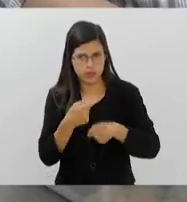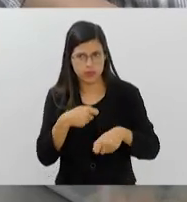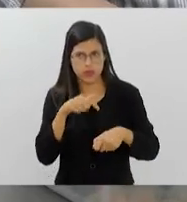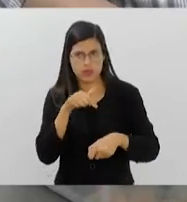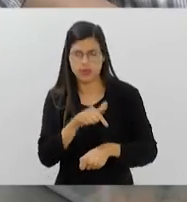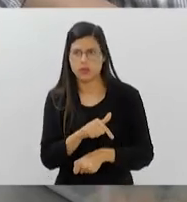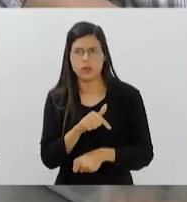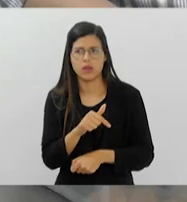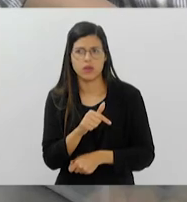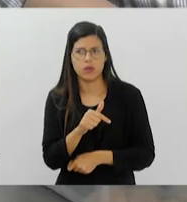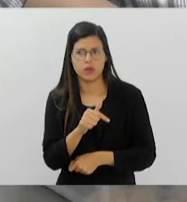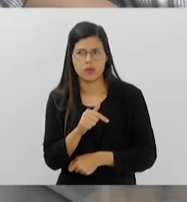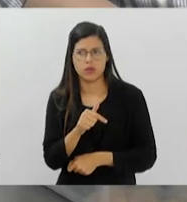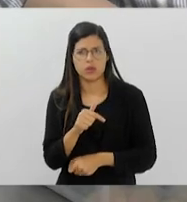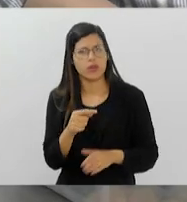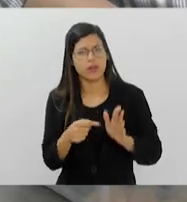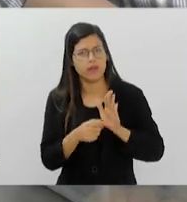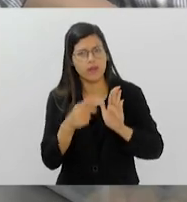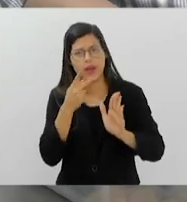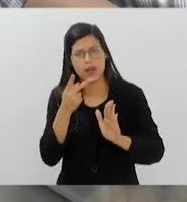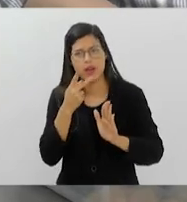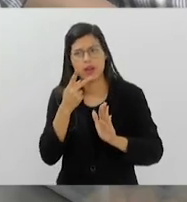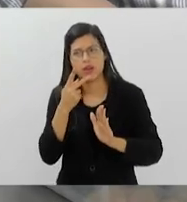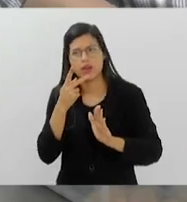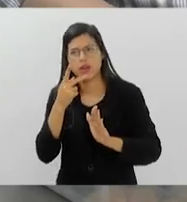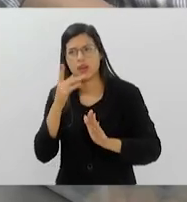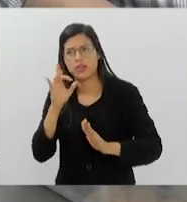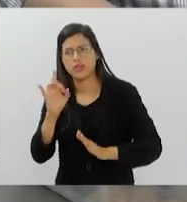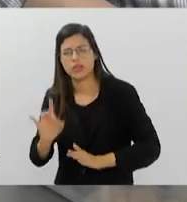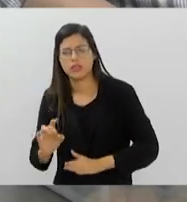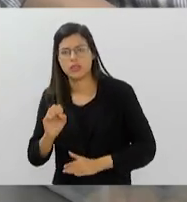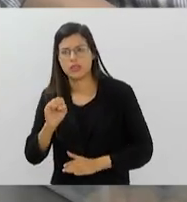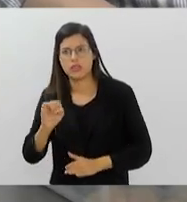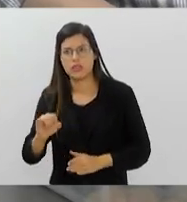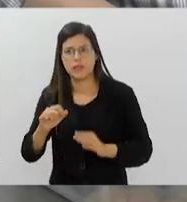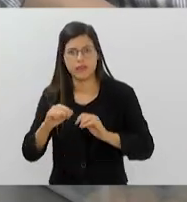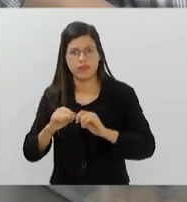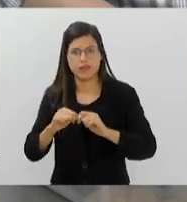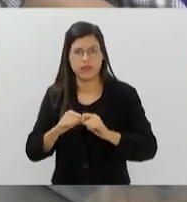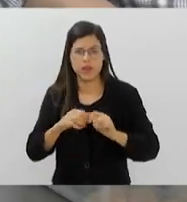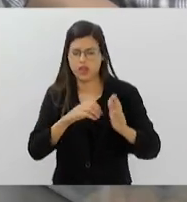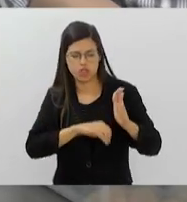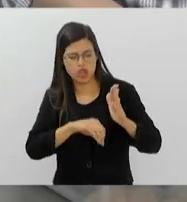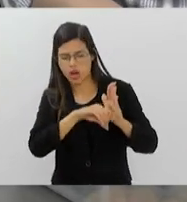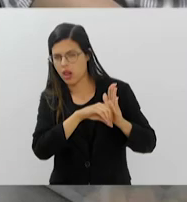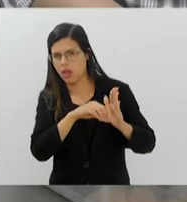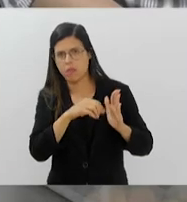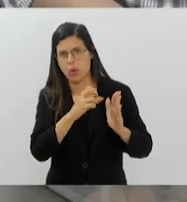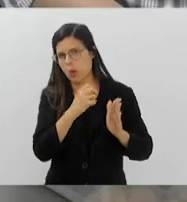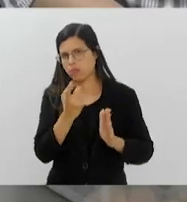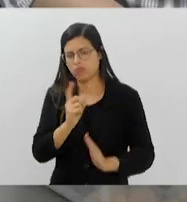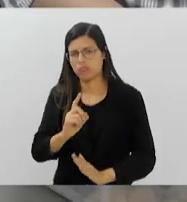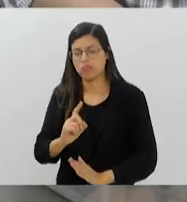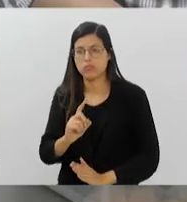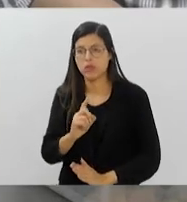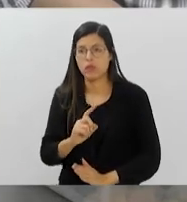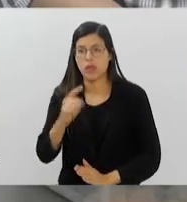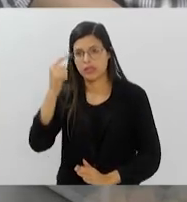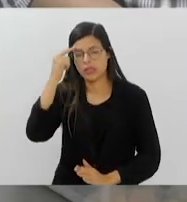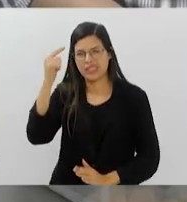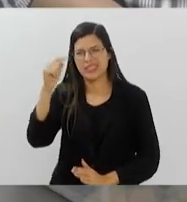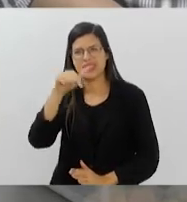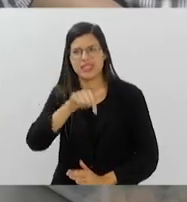é que diria se o sujeitinho apenas reivindicou ou se fez alguma outra lambança. Em suma, eu acho que essa ideia de Vossa